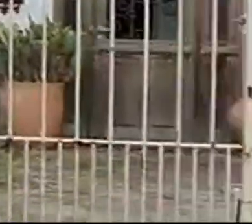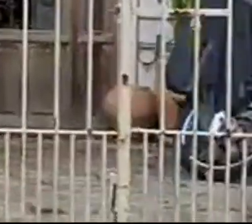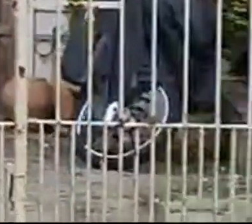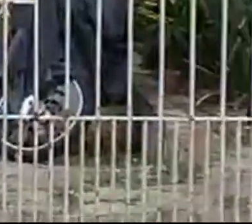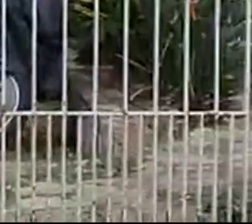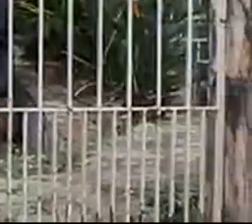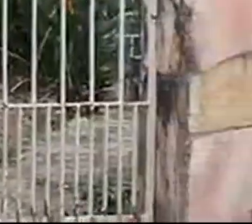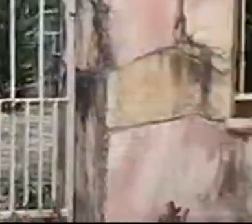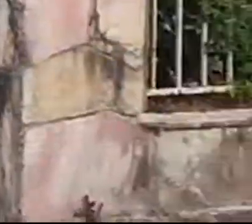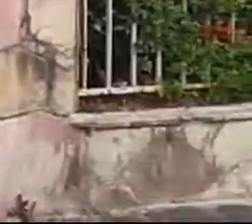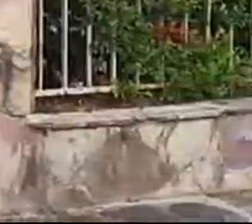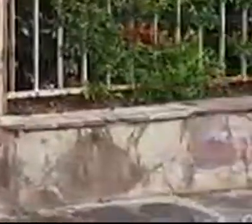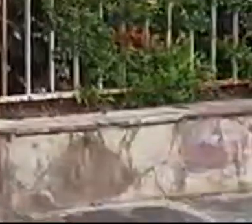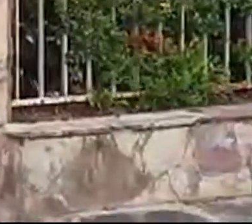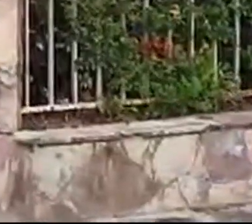e